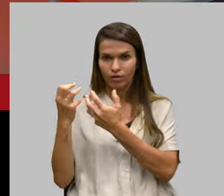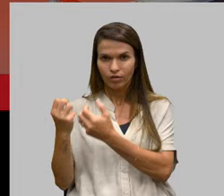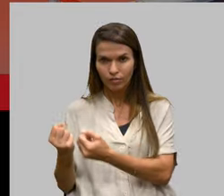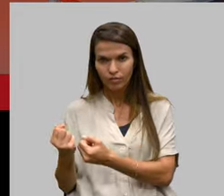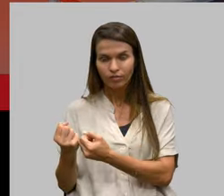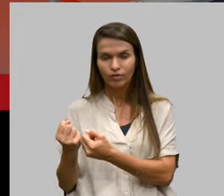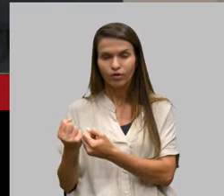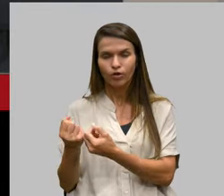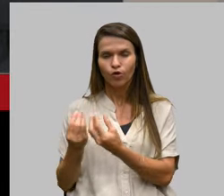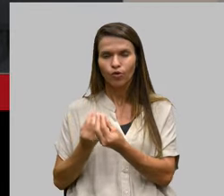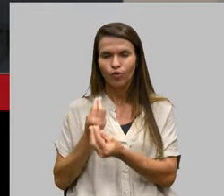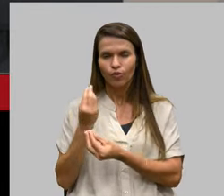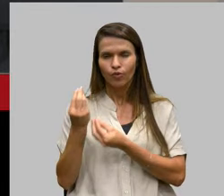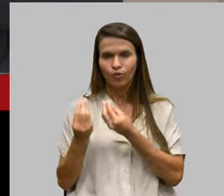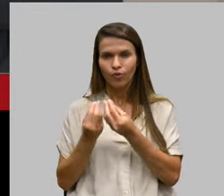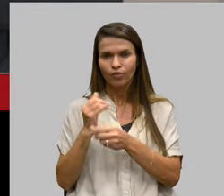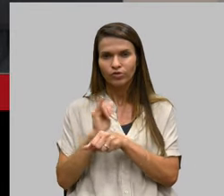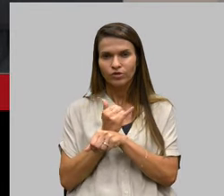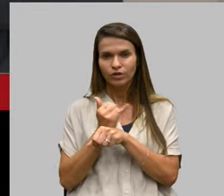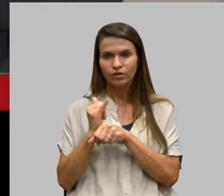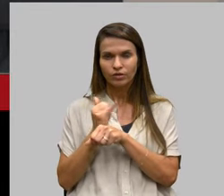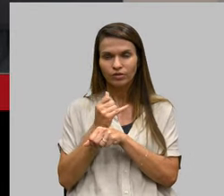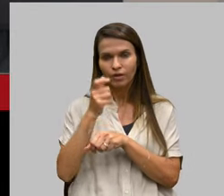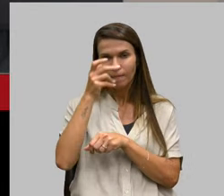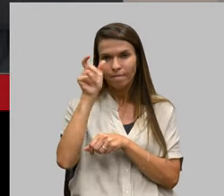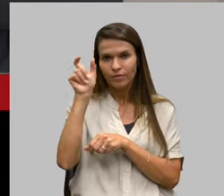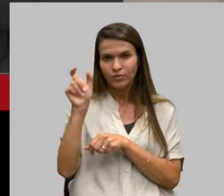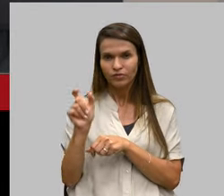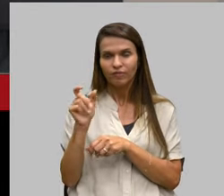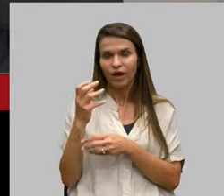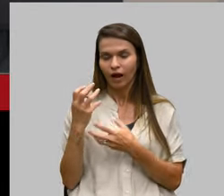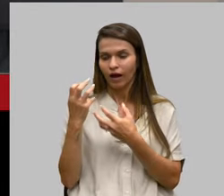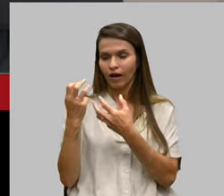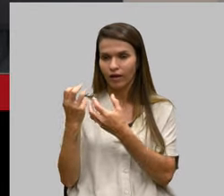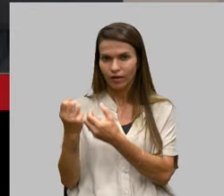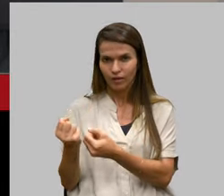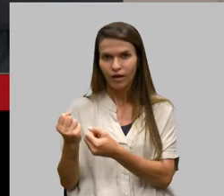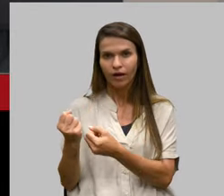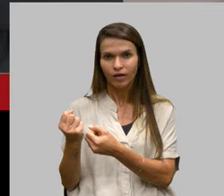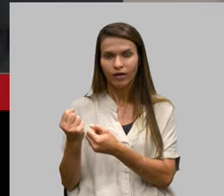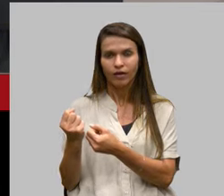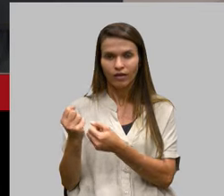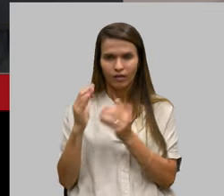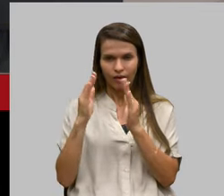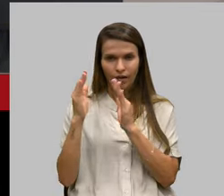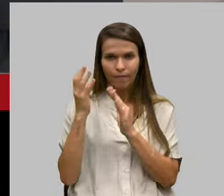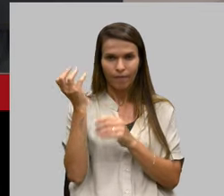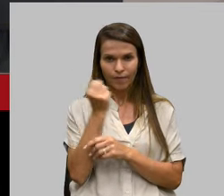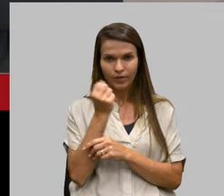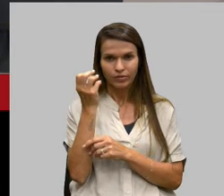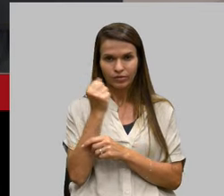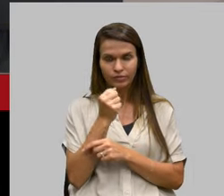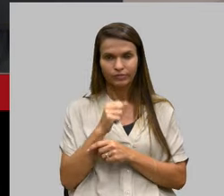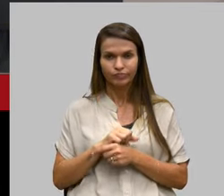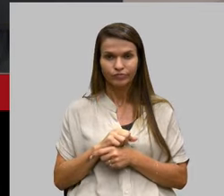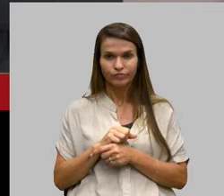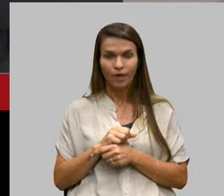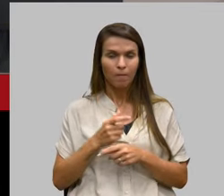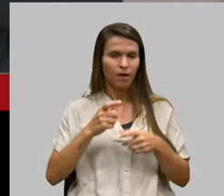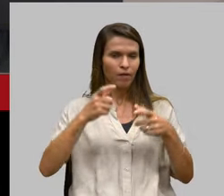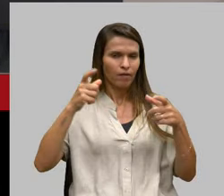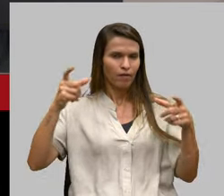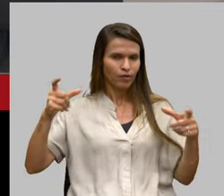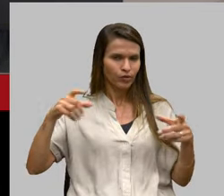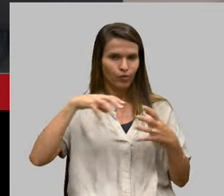a fórmula de como ela vai ganhar no dia da aposentadoria a maioria da previdência no mundo não é assim ele é de